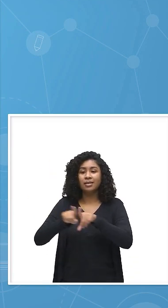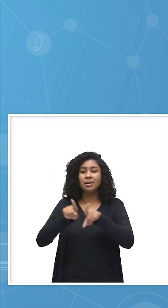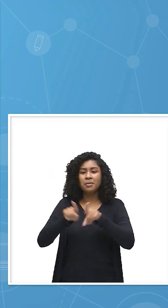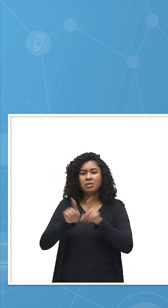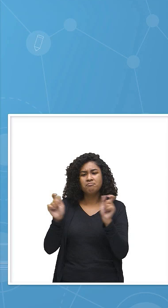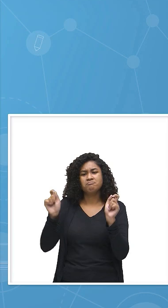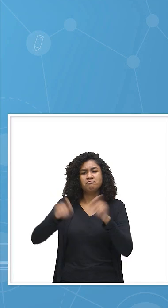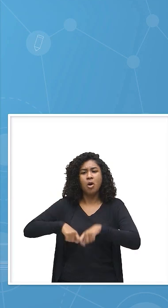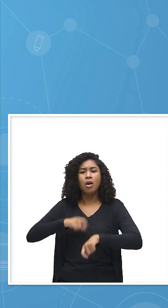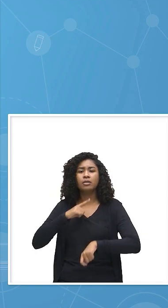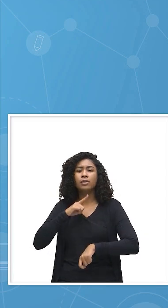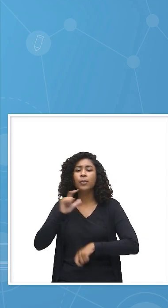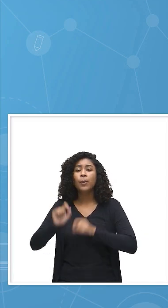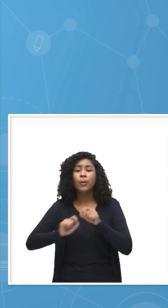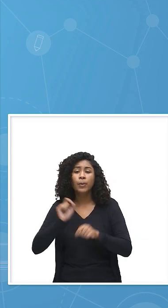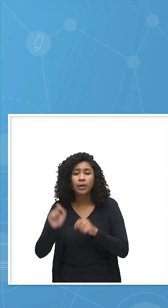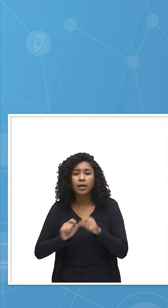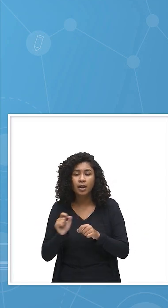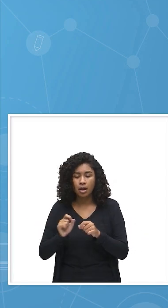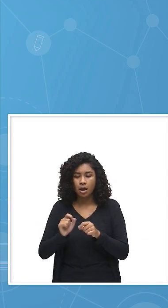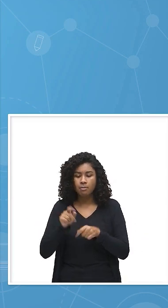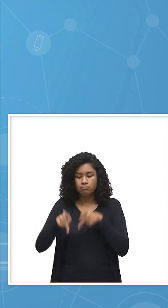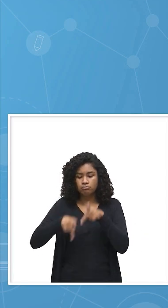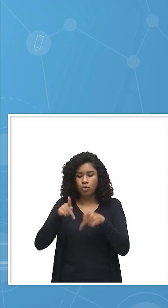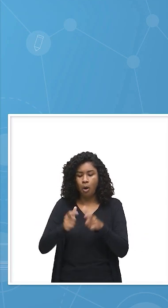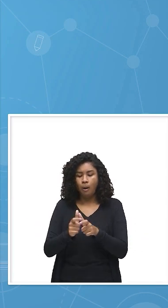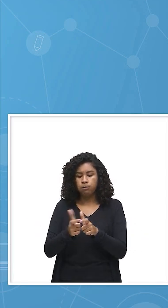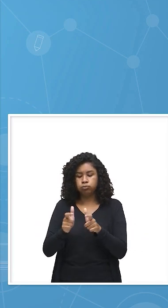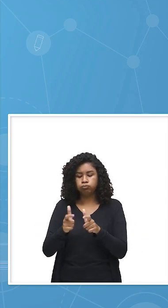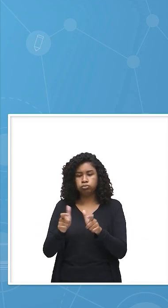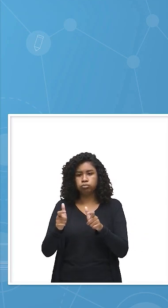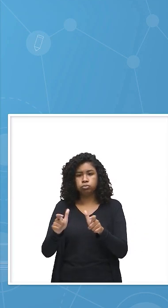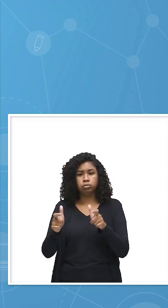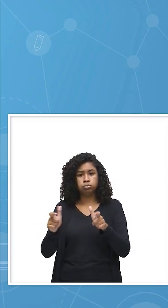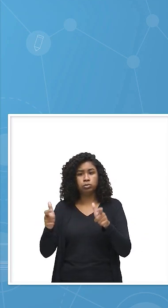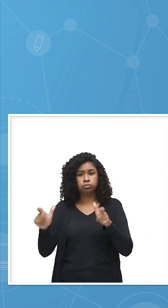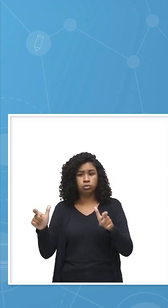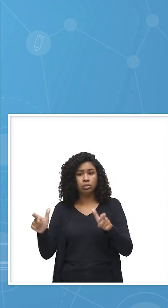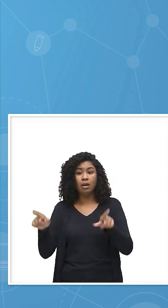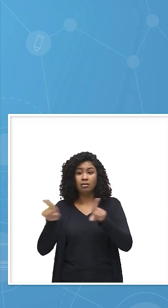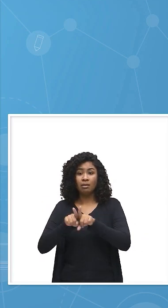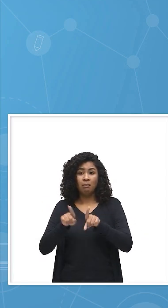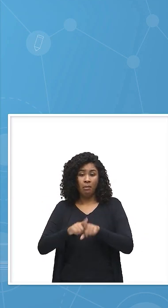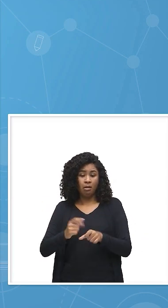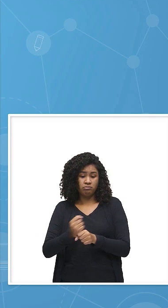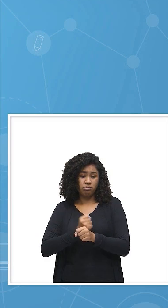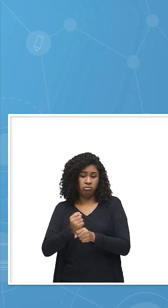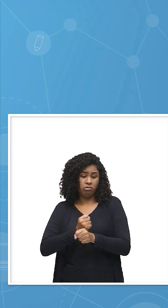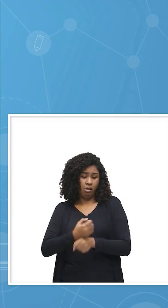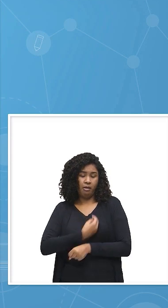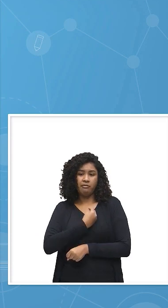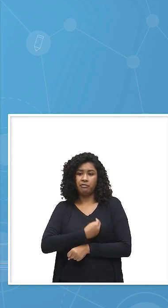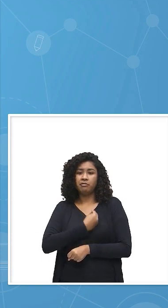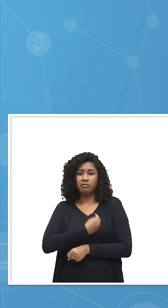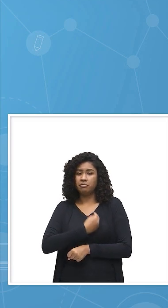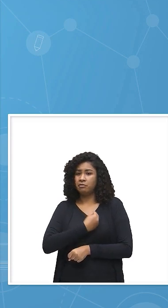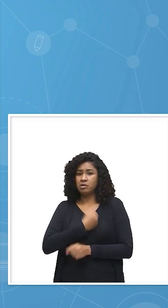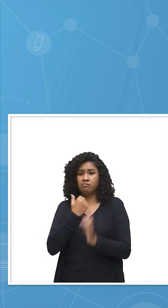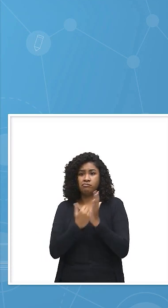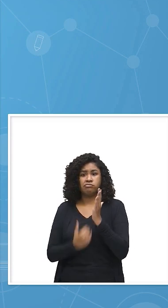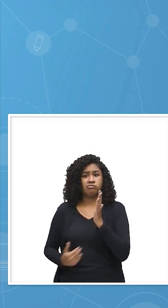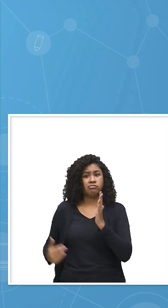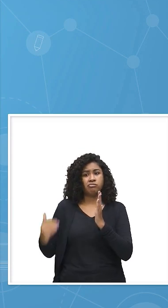gente vai ter um aumento populacional e também um aumento da expectativa de vida, que vai passar